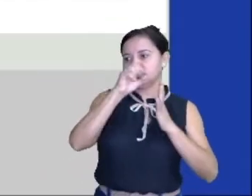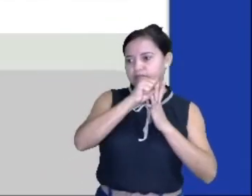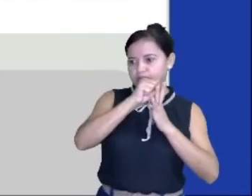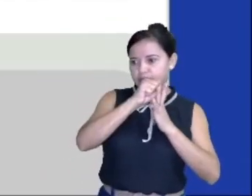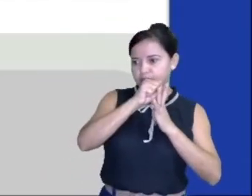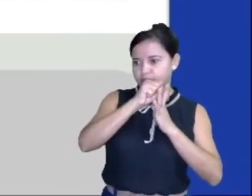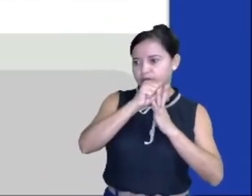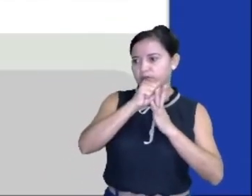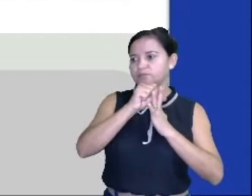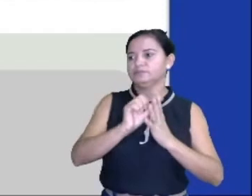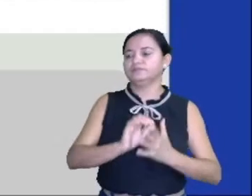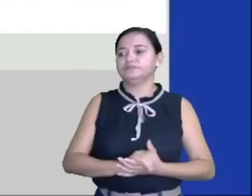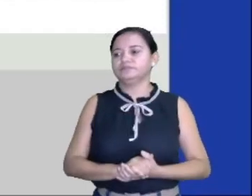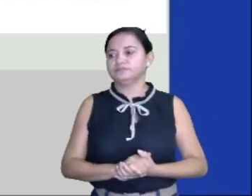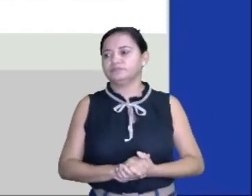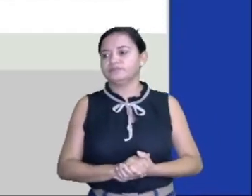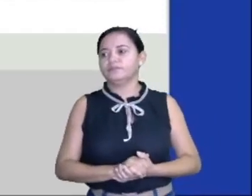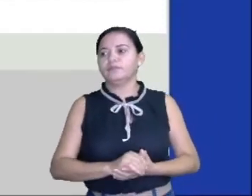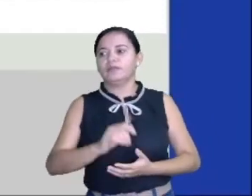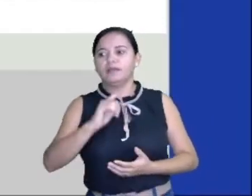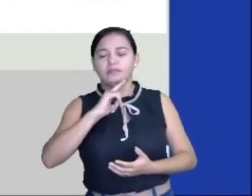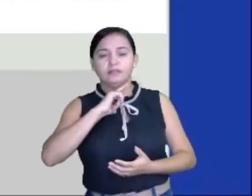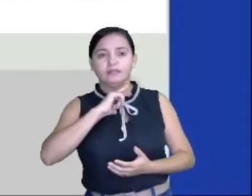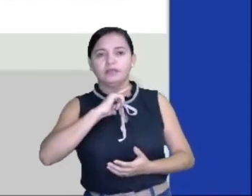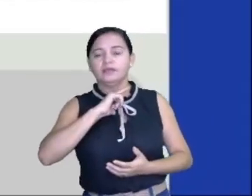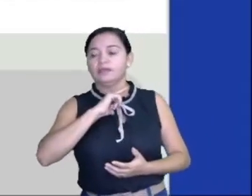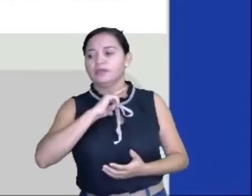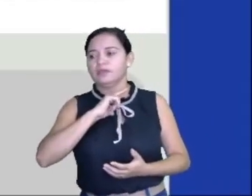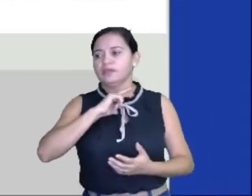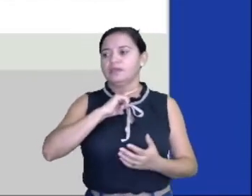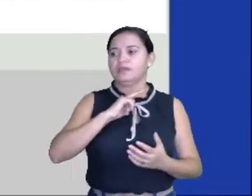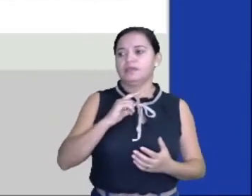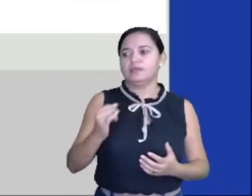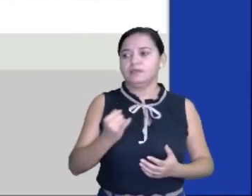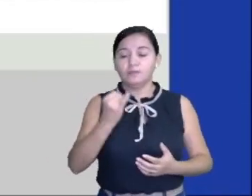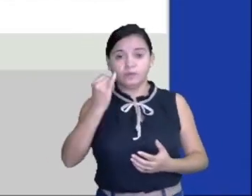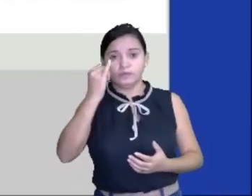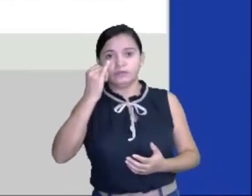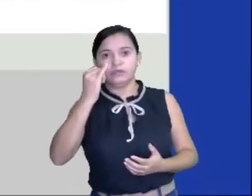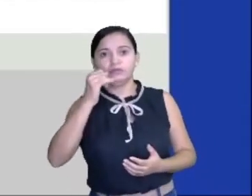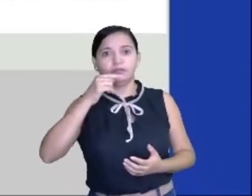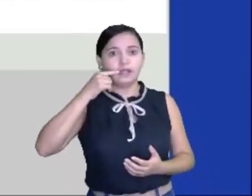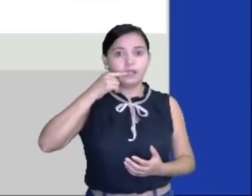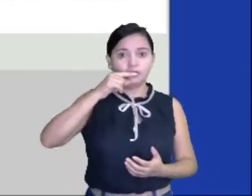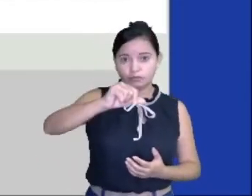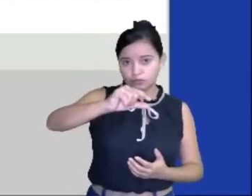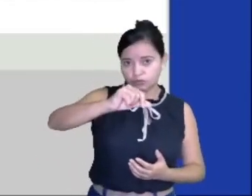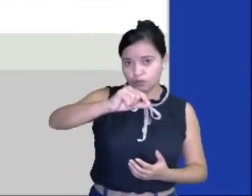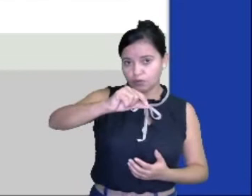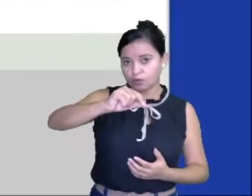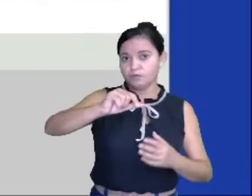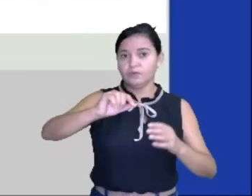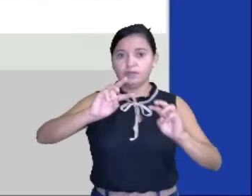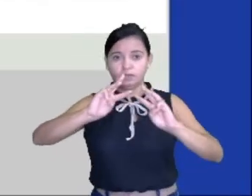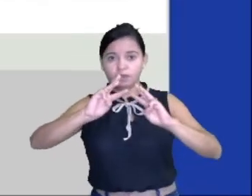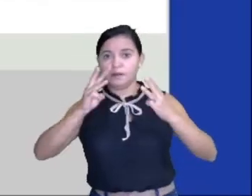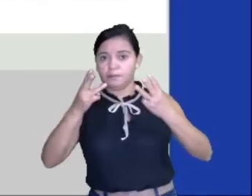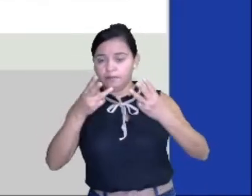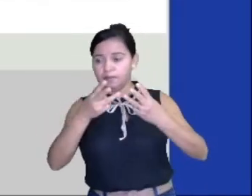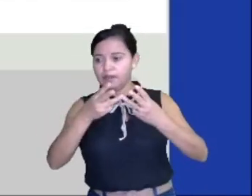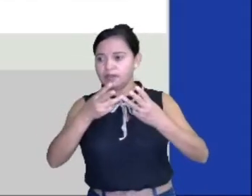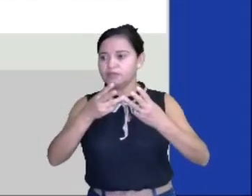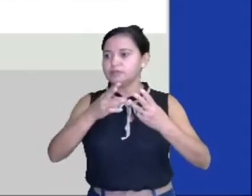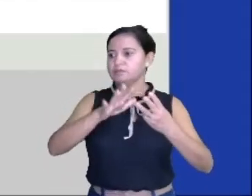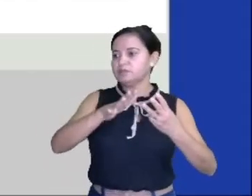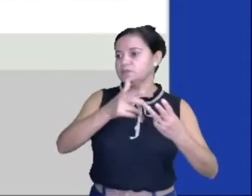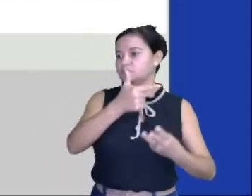no nosso esquema aqui, a gente tem o sódio, né? O sódio teria uma massa dele em torno de 23 e o seu